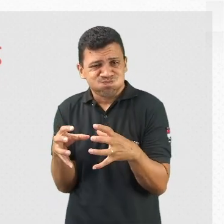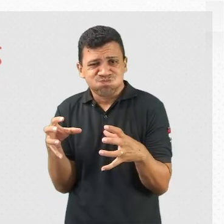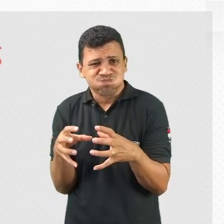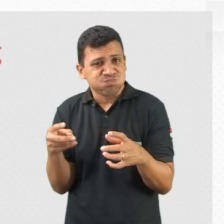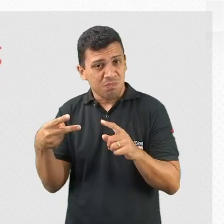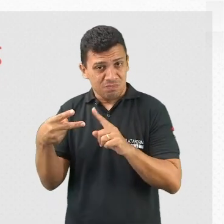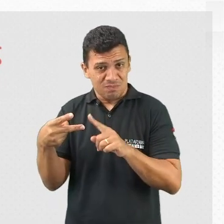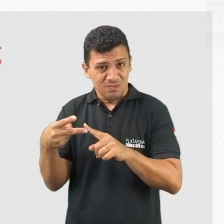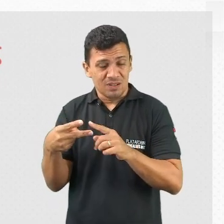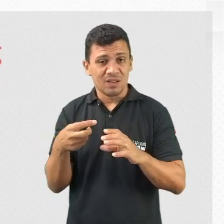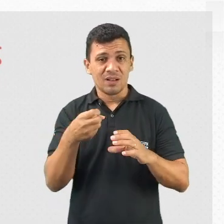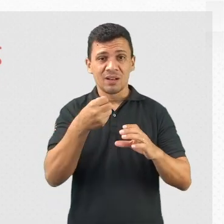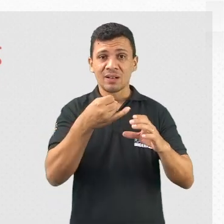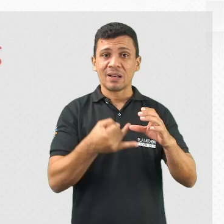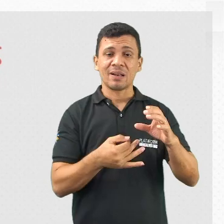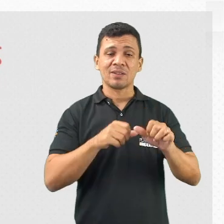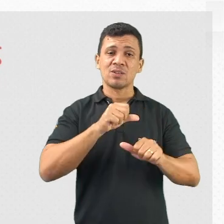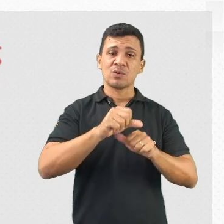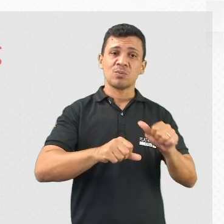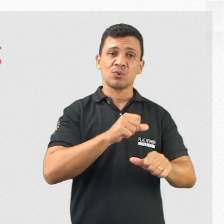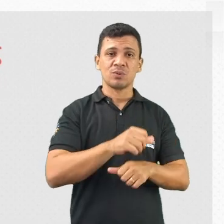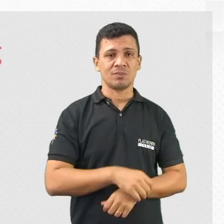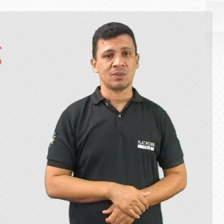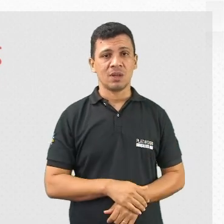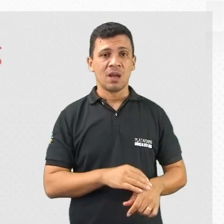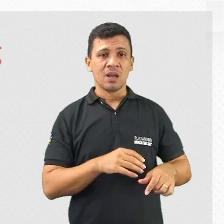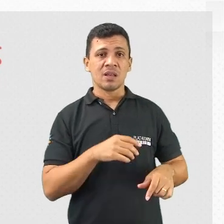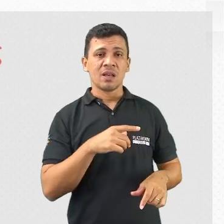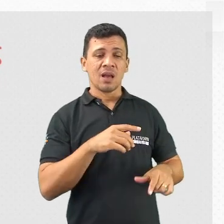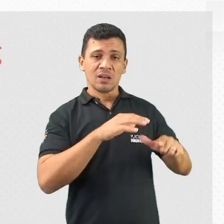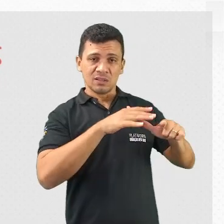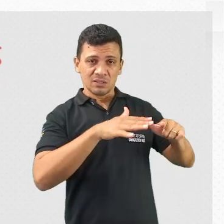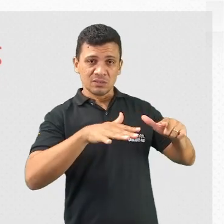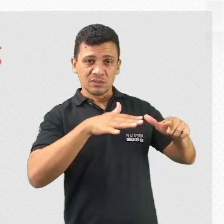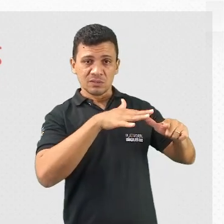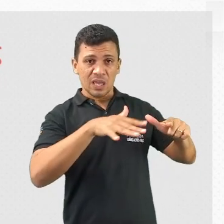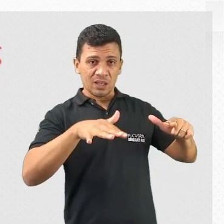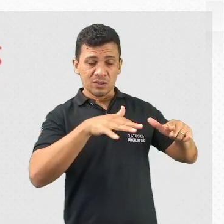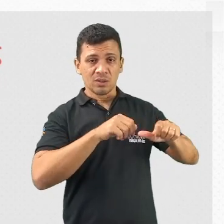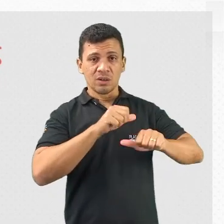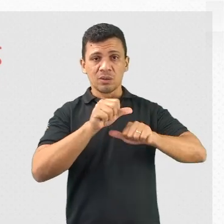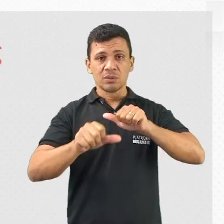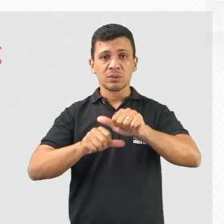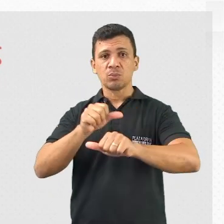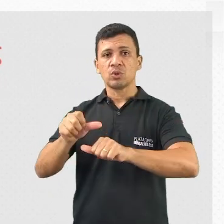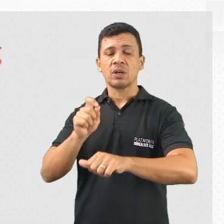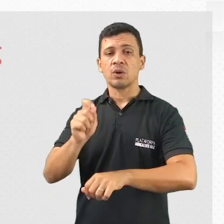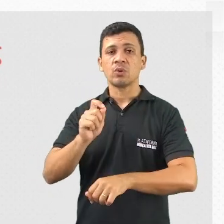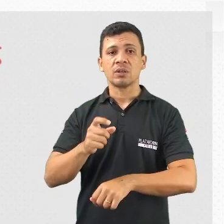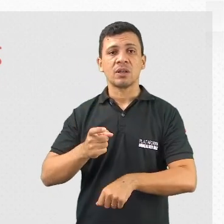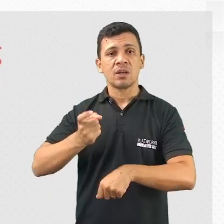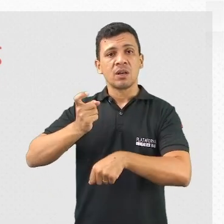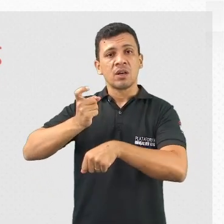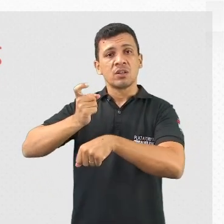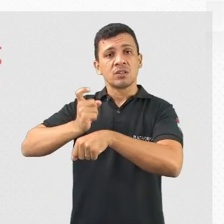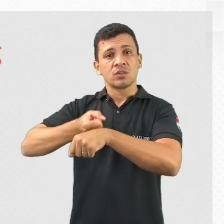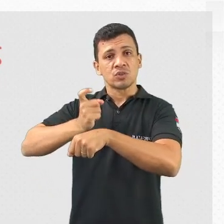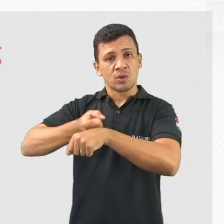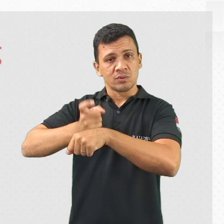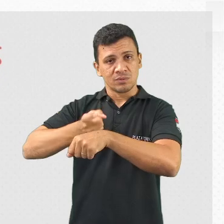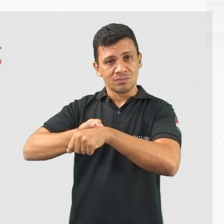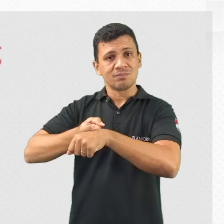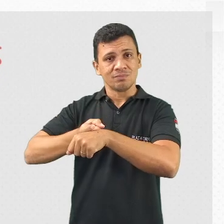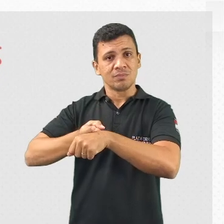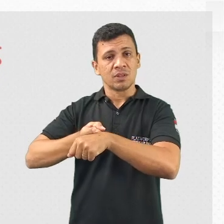a característica física ela muda. Ela passa de um estado líquido para um estado, olha aí, ó, sólido, gente.